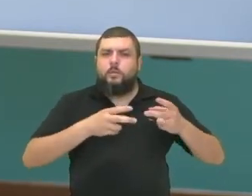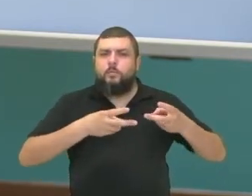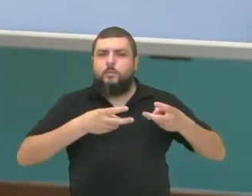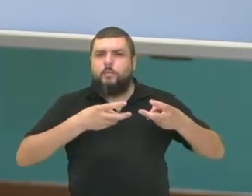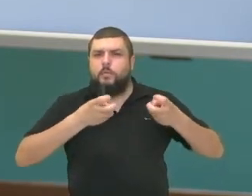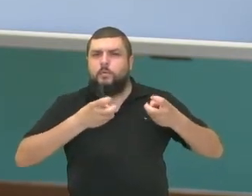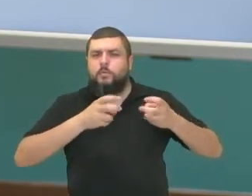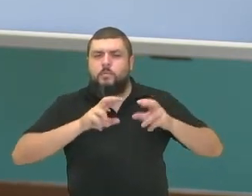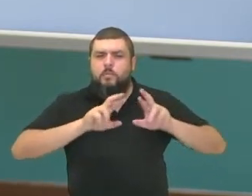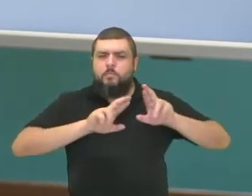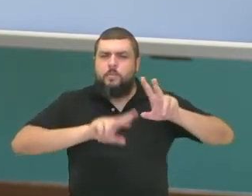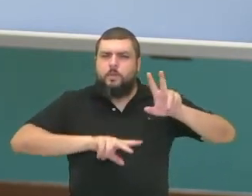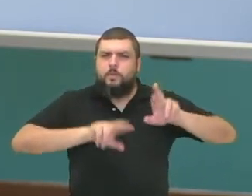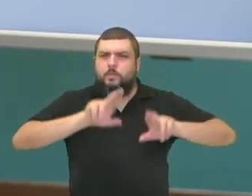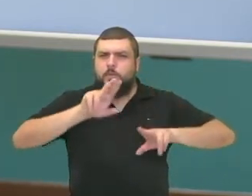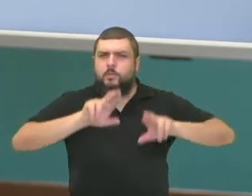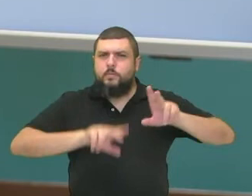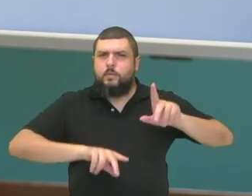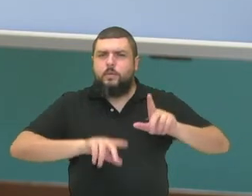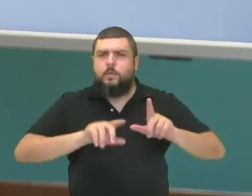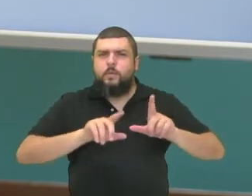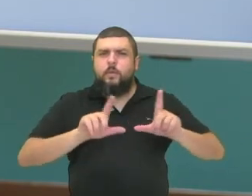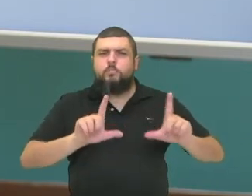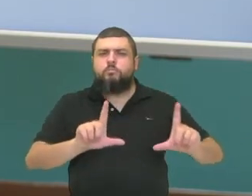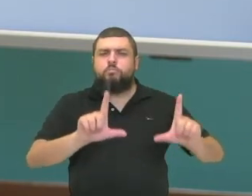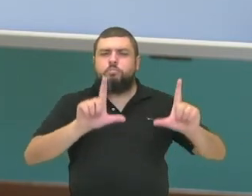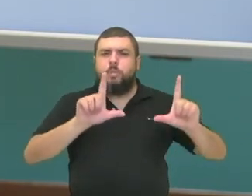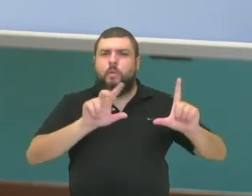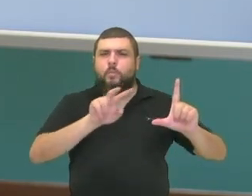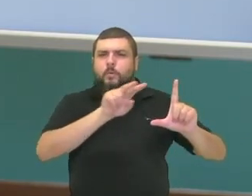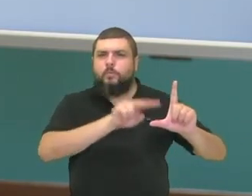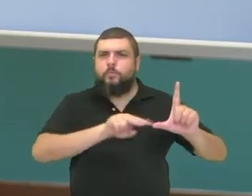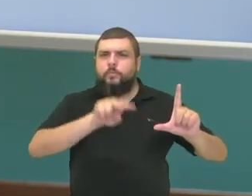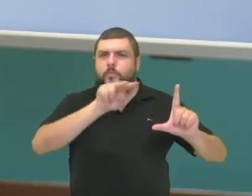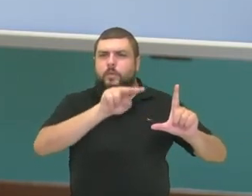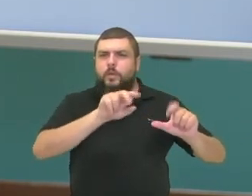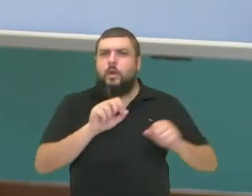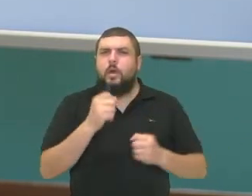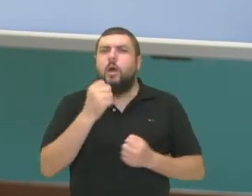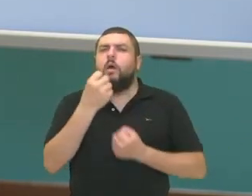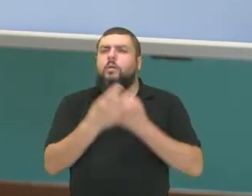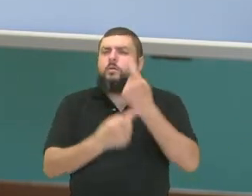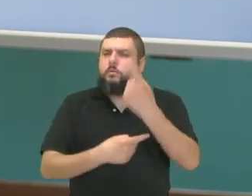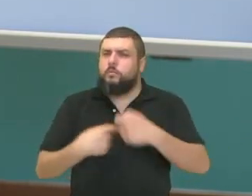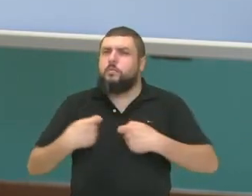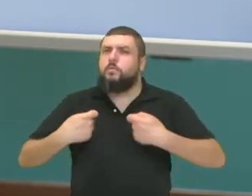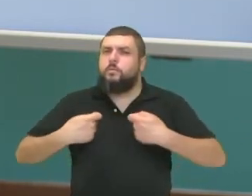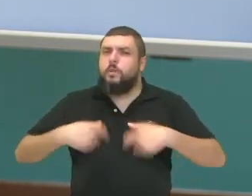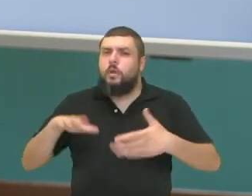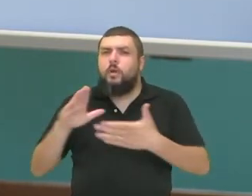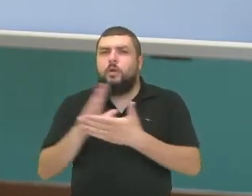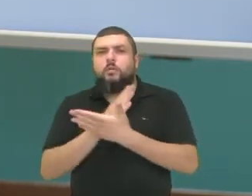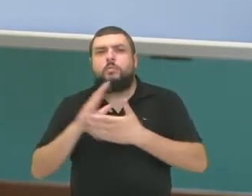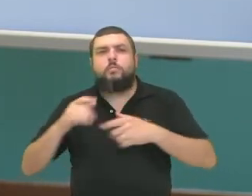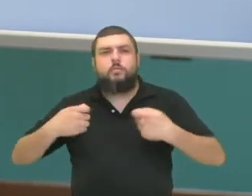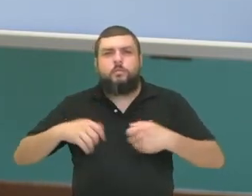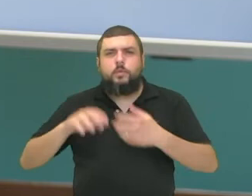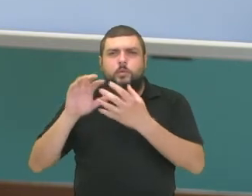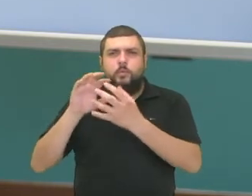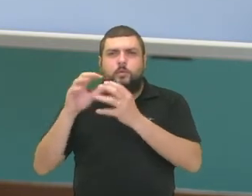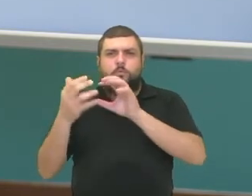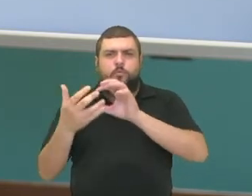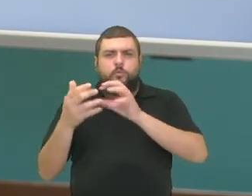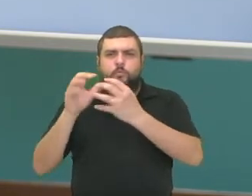e outras vezes precisamos distingui-lo no espaço. E aí nós temos a classificação entre